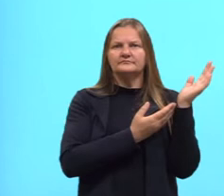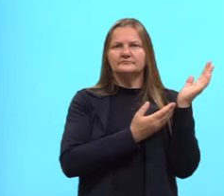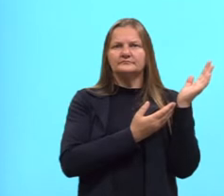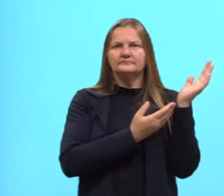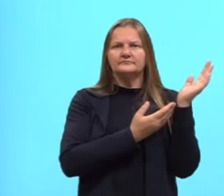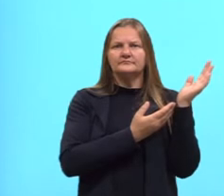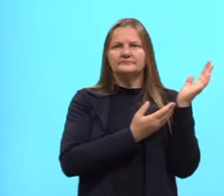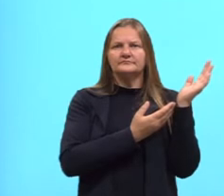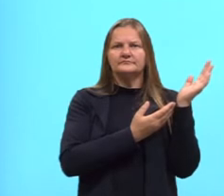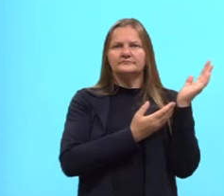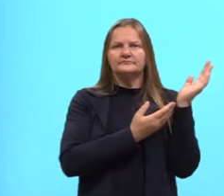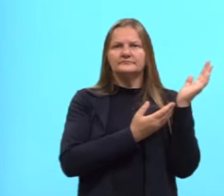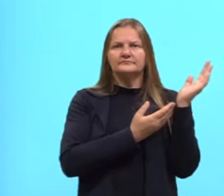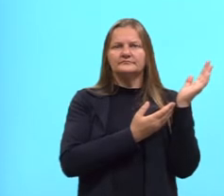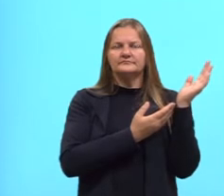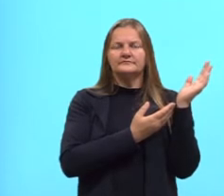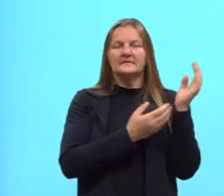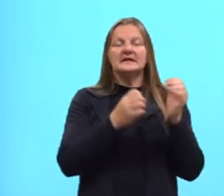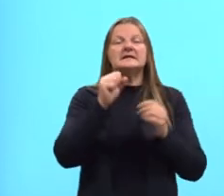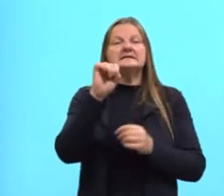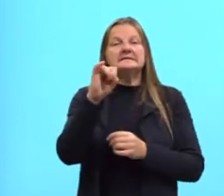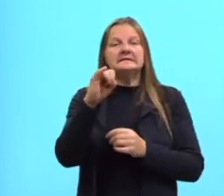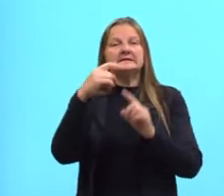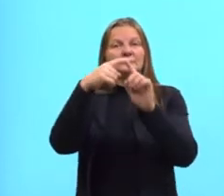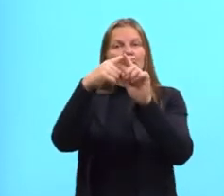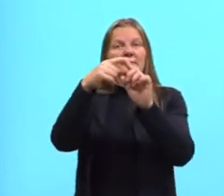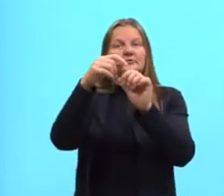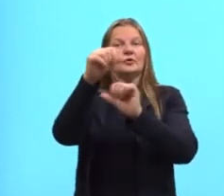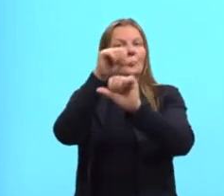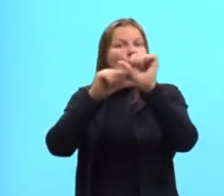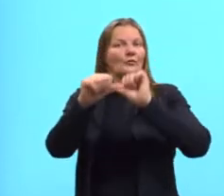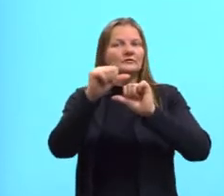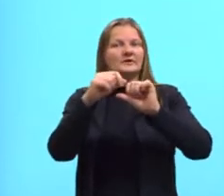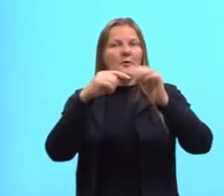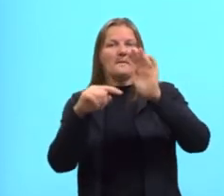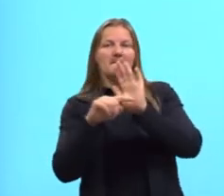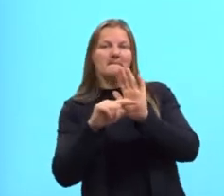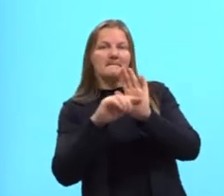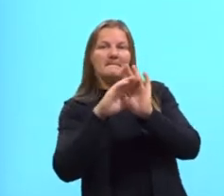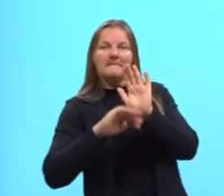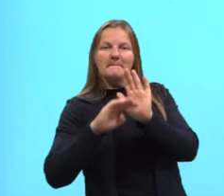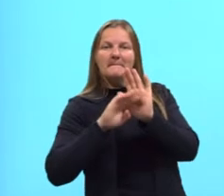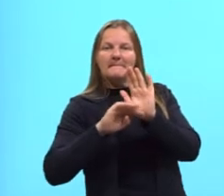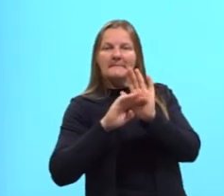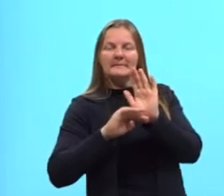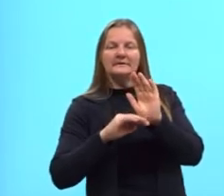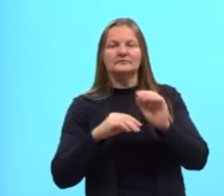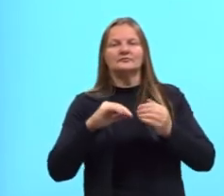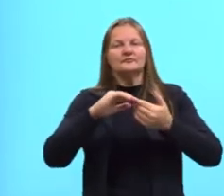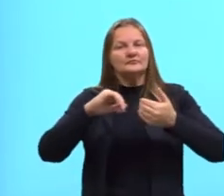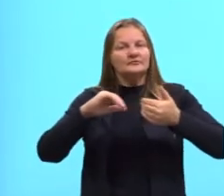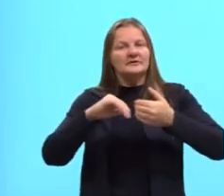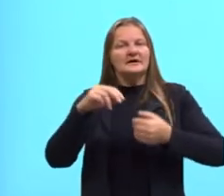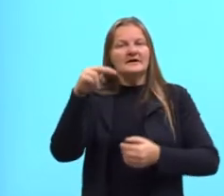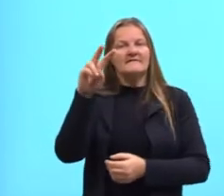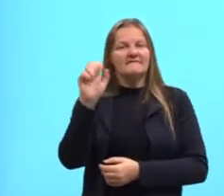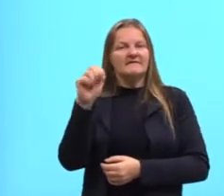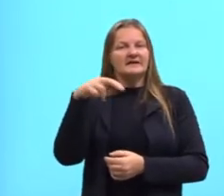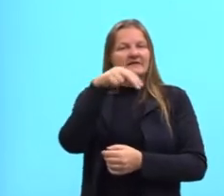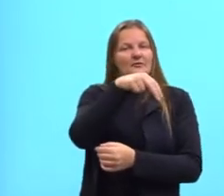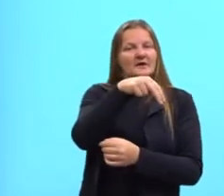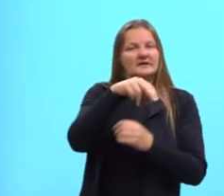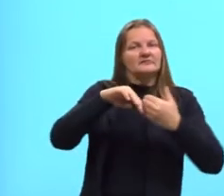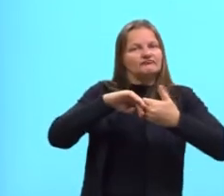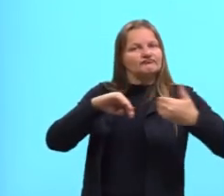a operação inversa que é subtração tá E assim vamos isolando a nossa variável ele